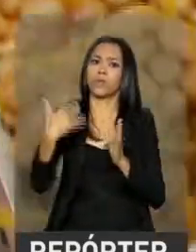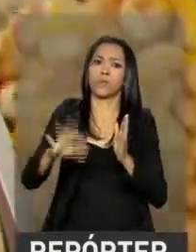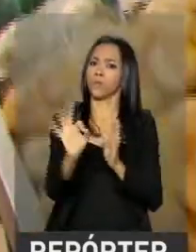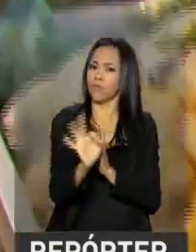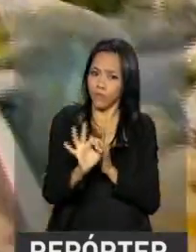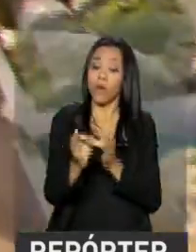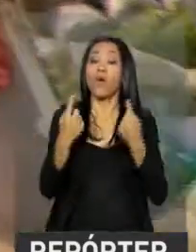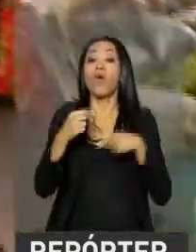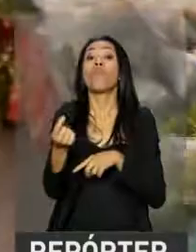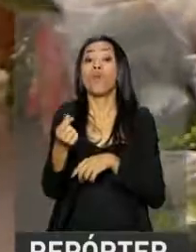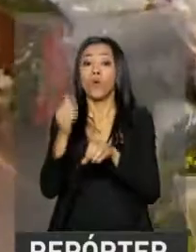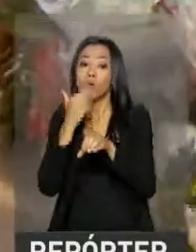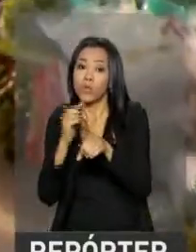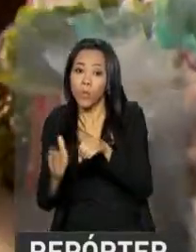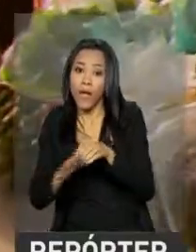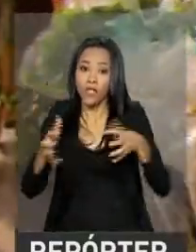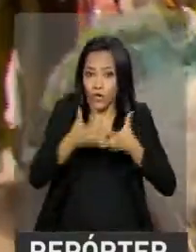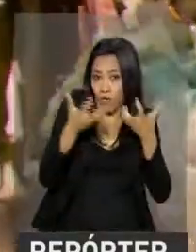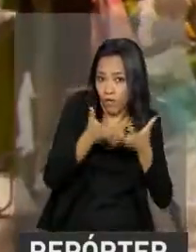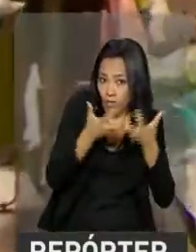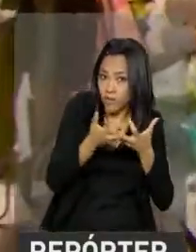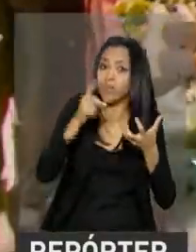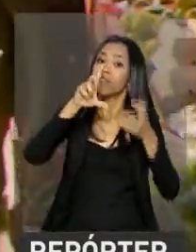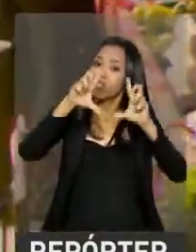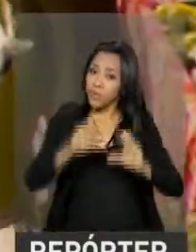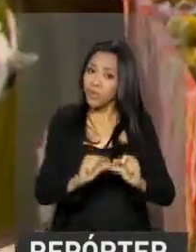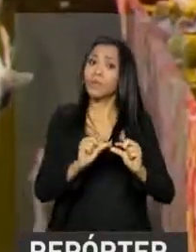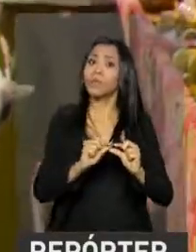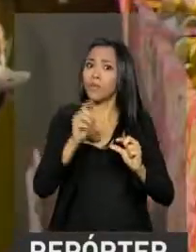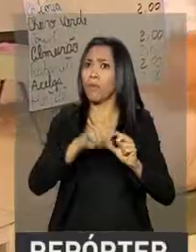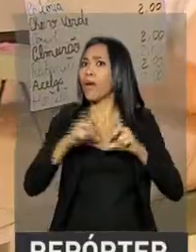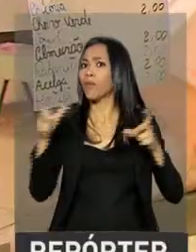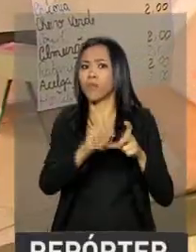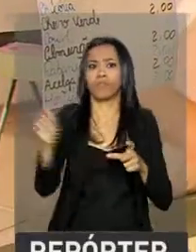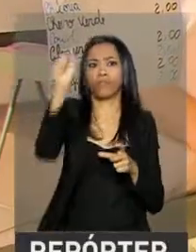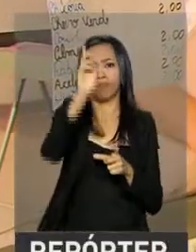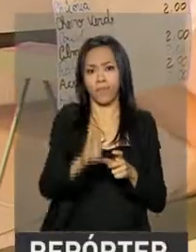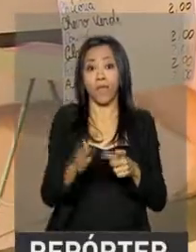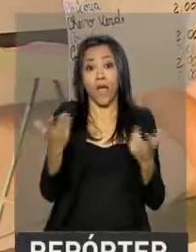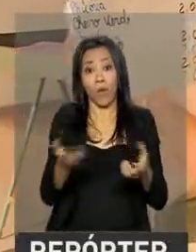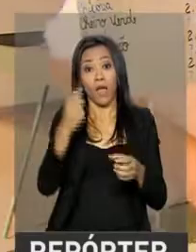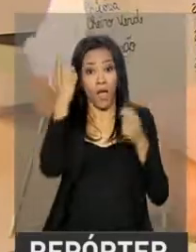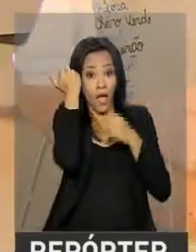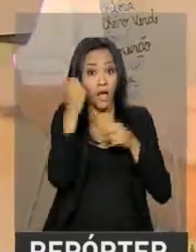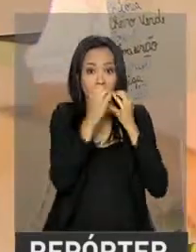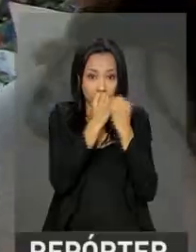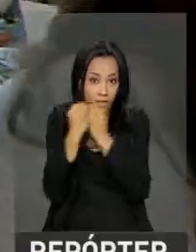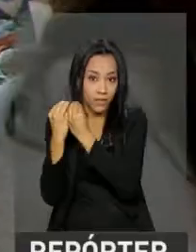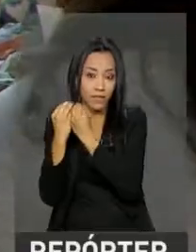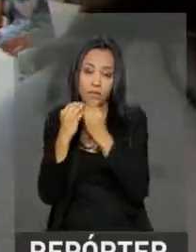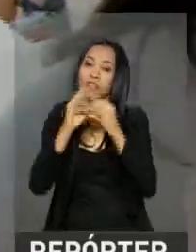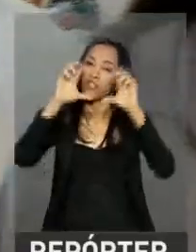preços o valor do tomate e da alface por exemplo caiu na maioria das casas enquanto o preço da cenoura diminuiu em